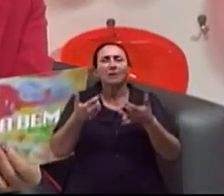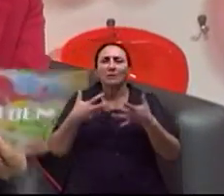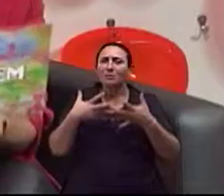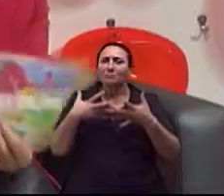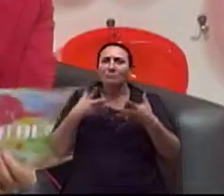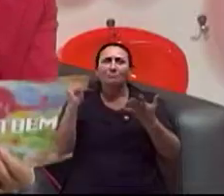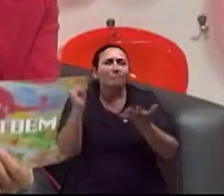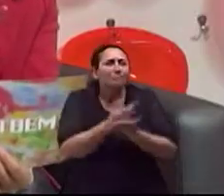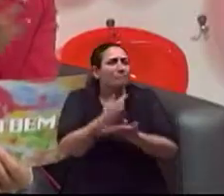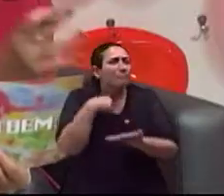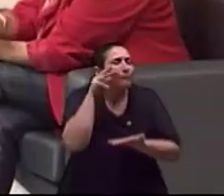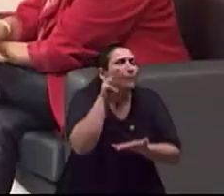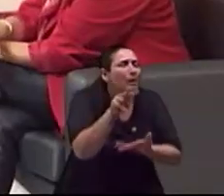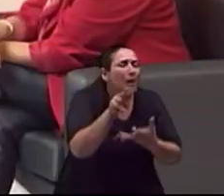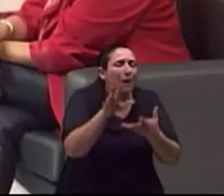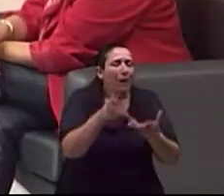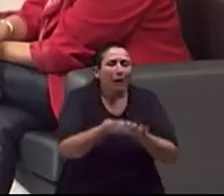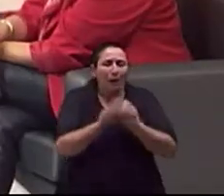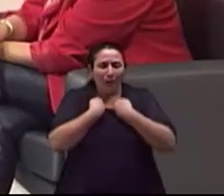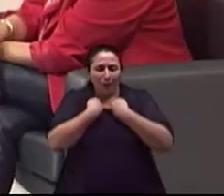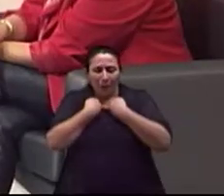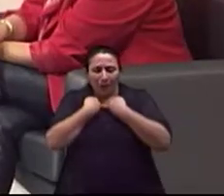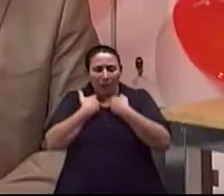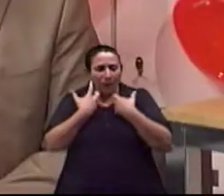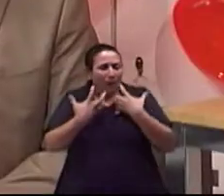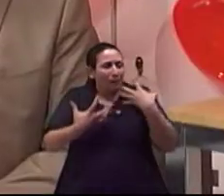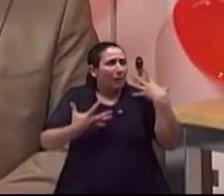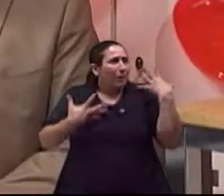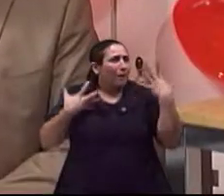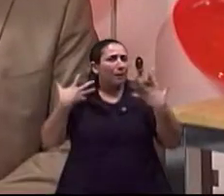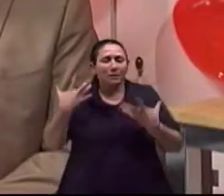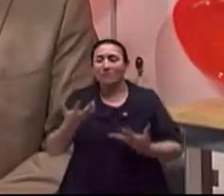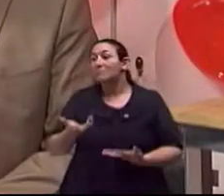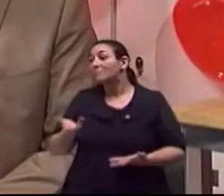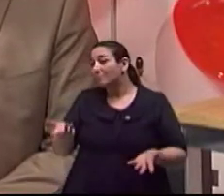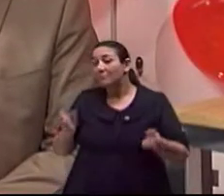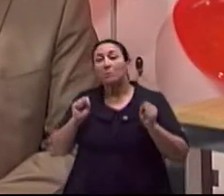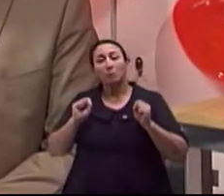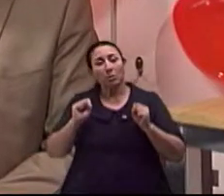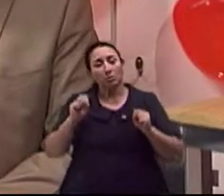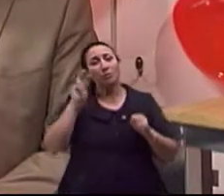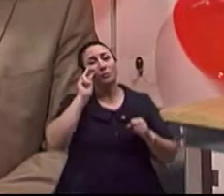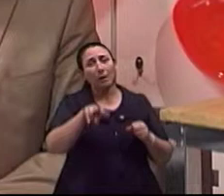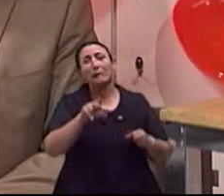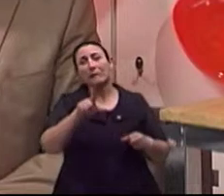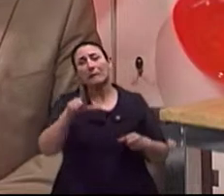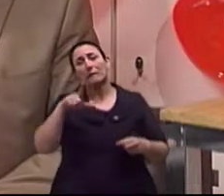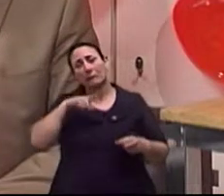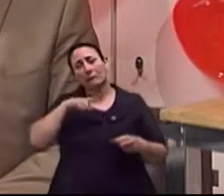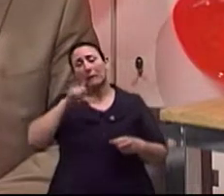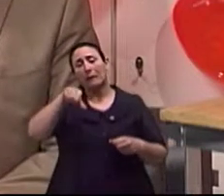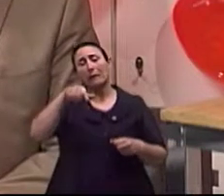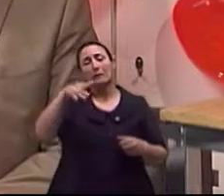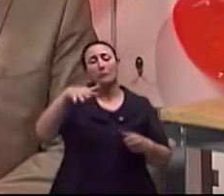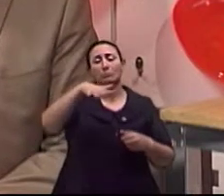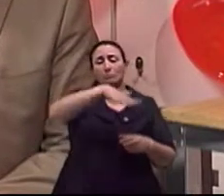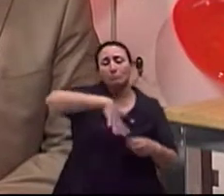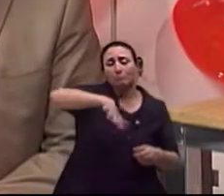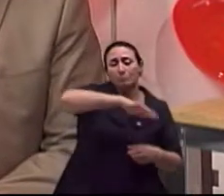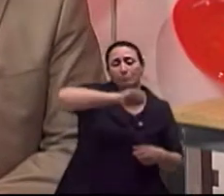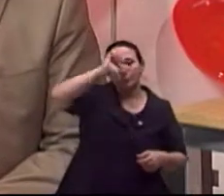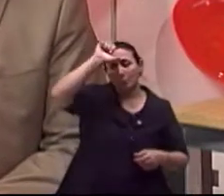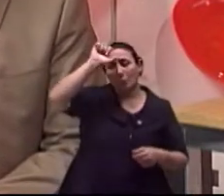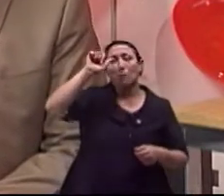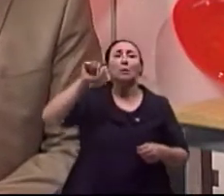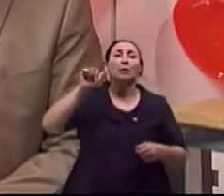humano Plenitude frente aquela imagem frente pois é nós poderemos estudar Isso numa perspectiva hinduísta e falar de iluminação ah ok ou